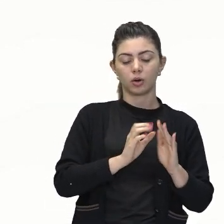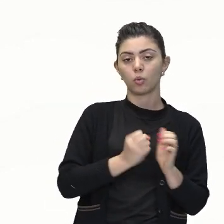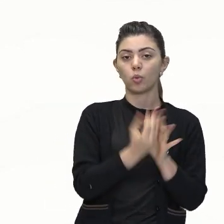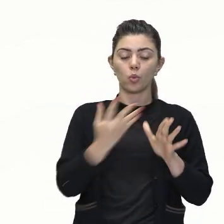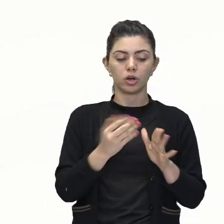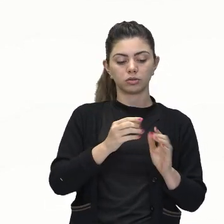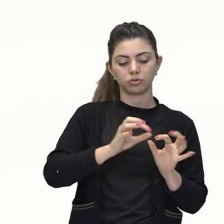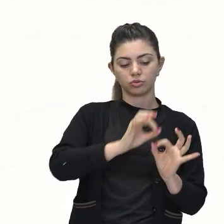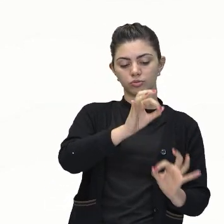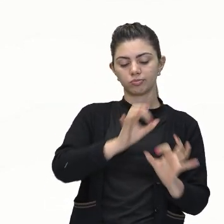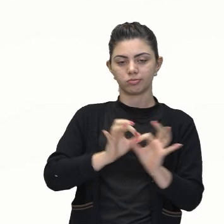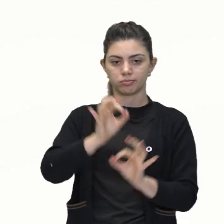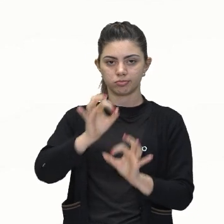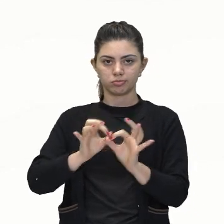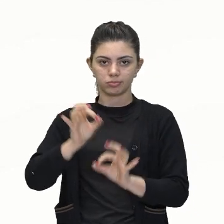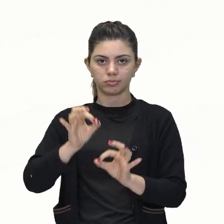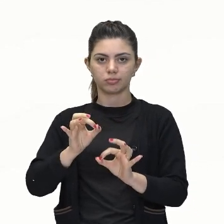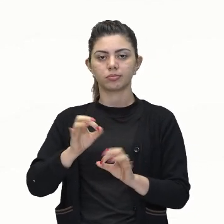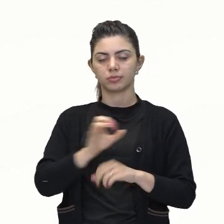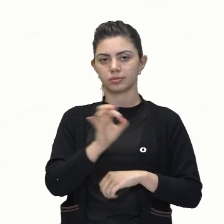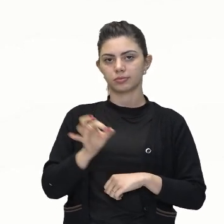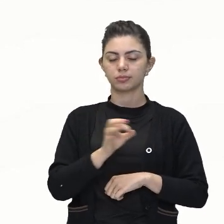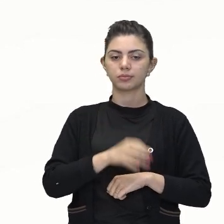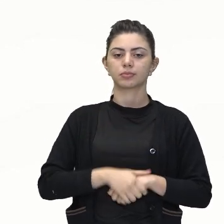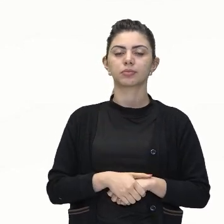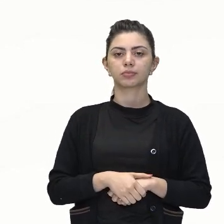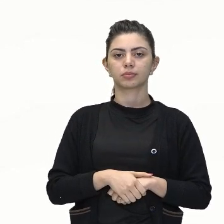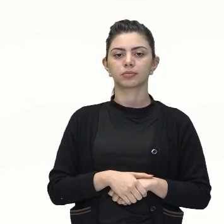pela medida de um deles, tá certo?